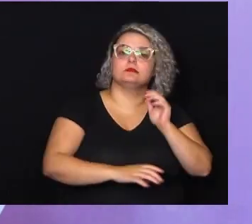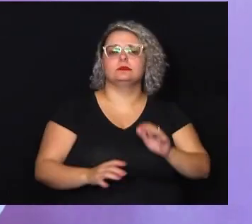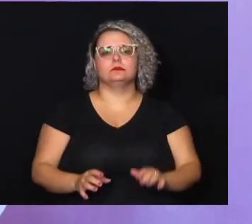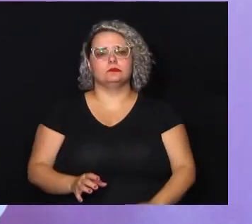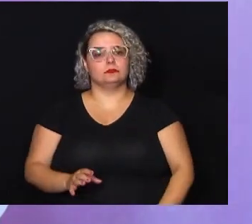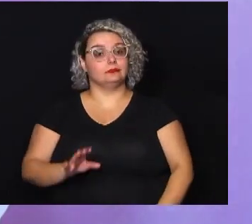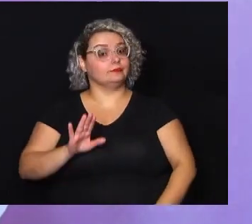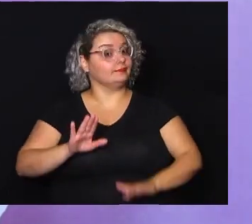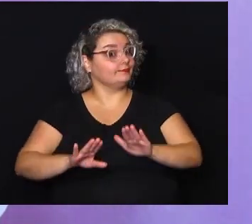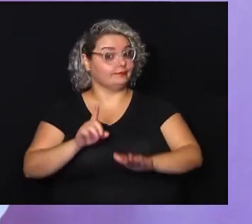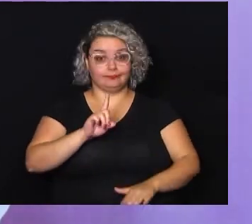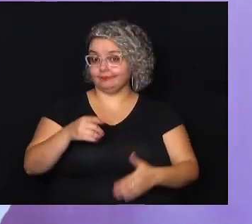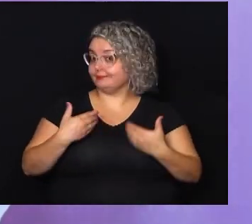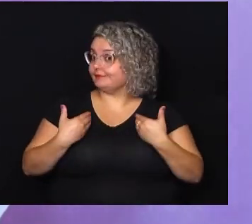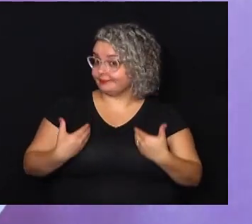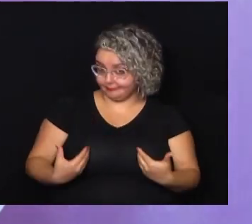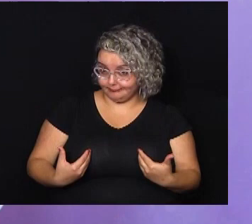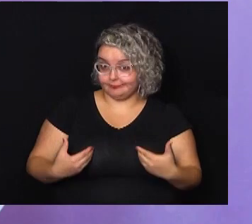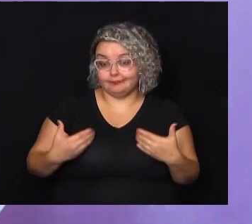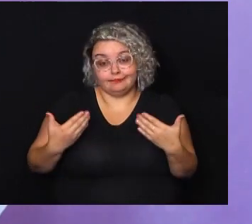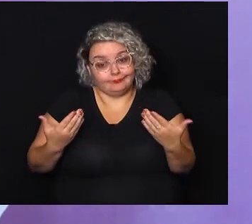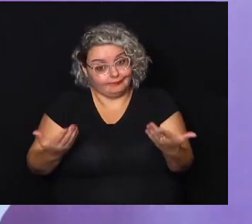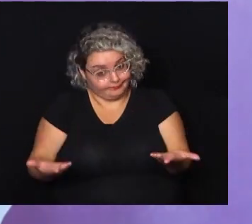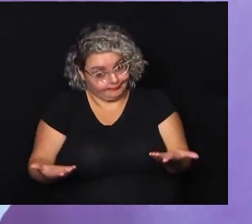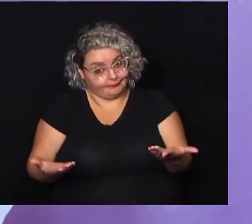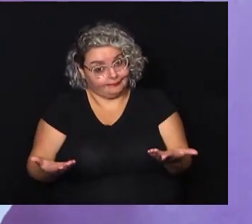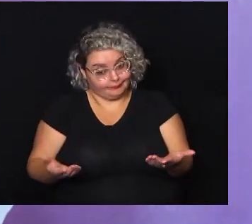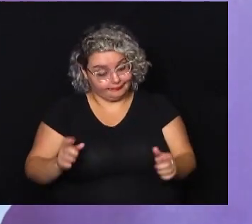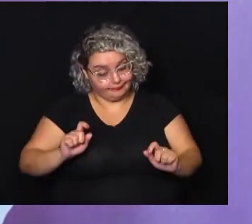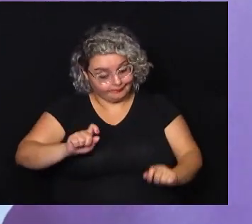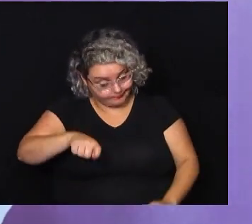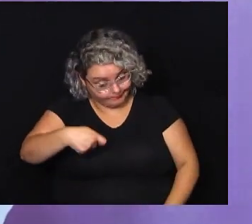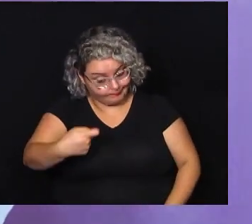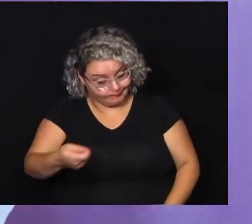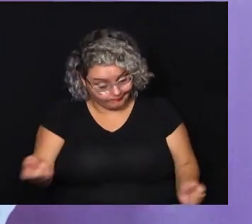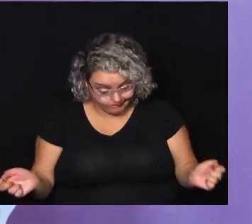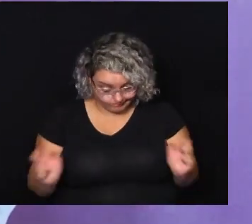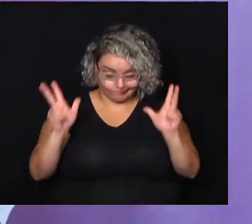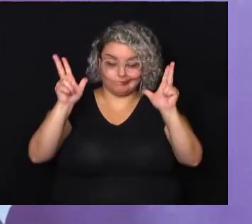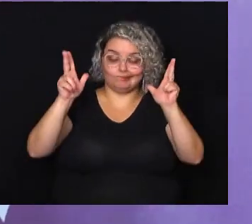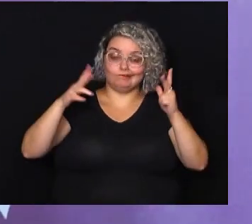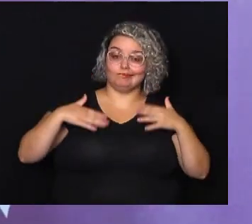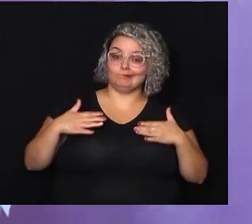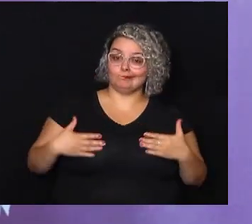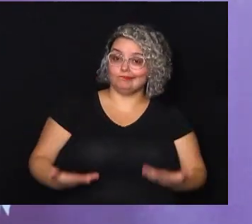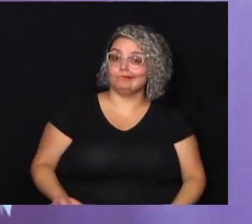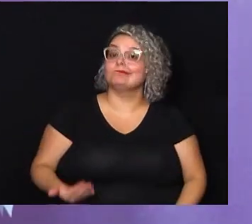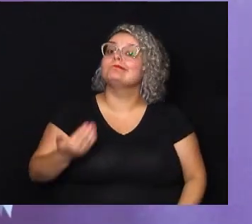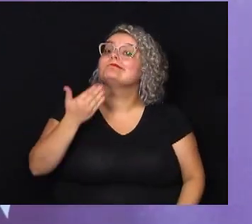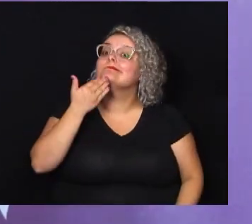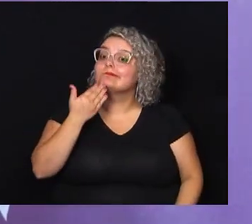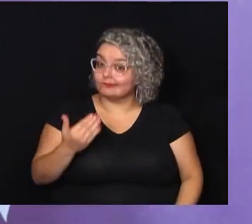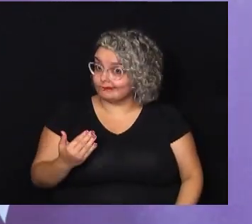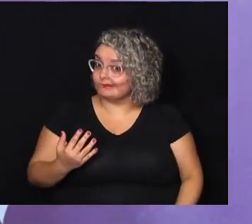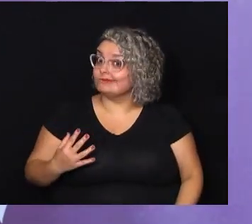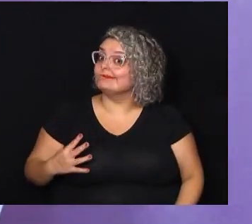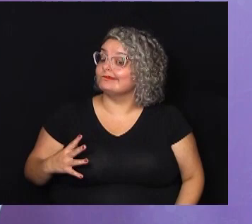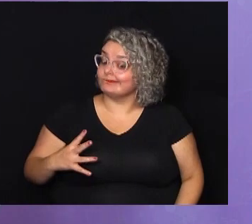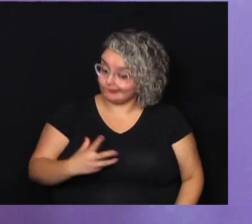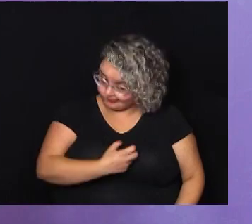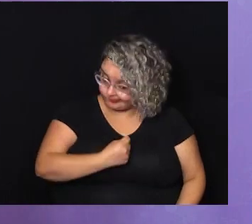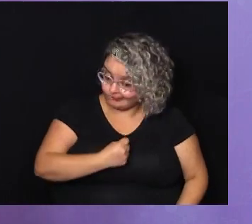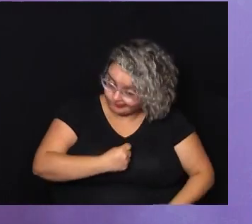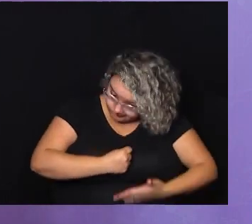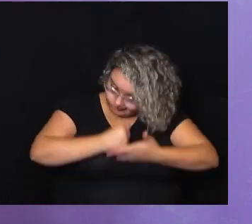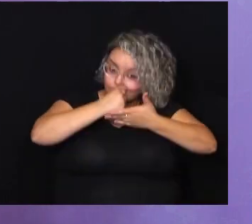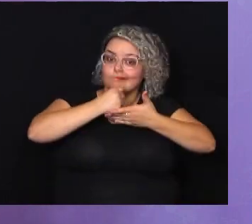nem sempre aí é sinal de cansaço. Pode ser então um sinal de alerta do corpo,